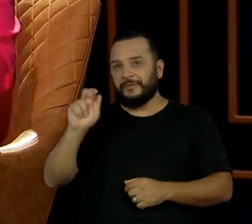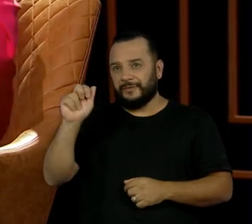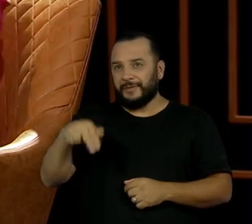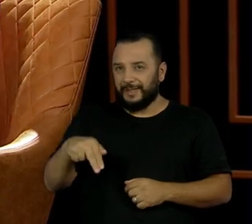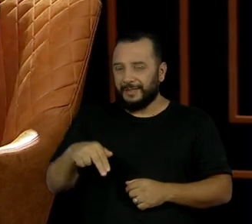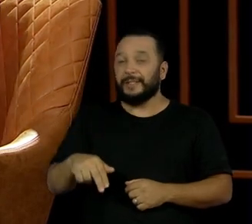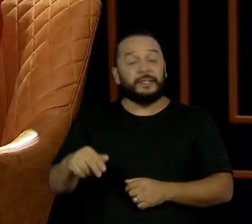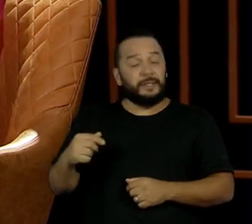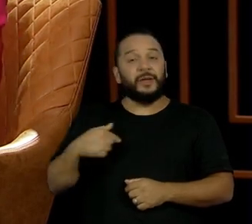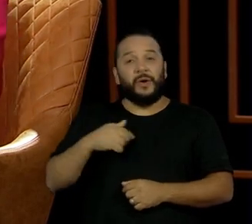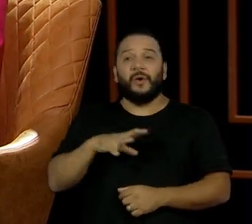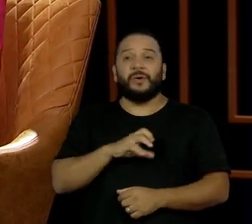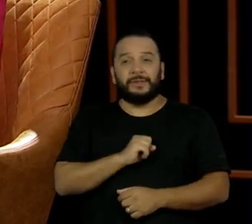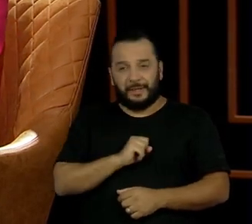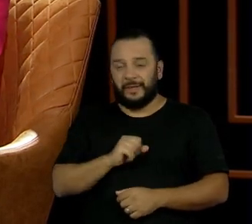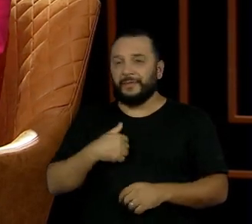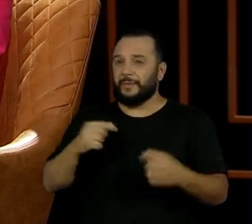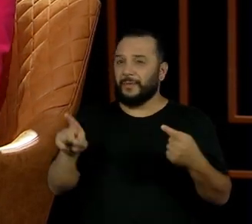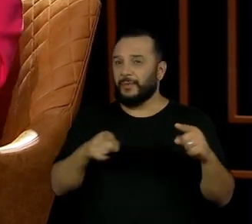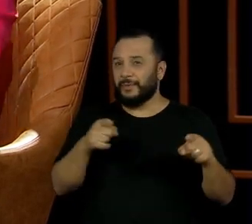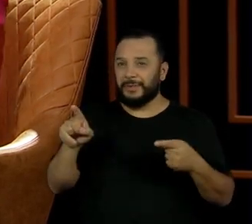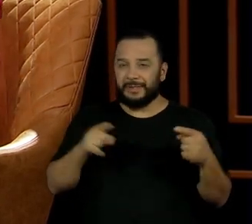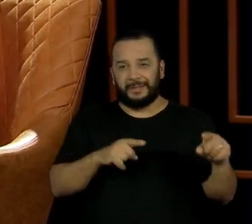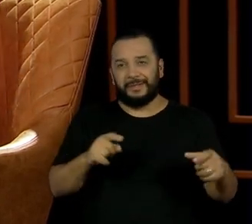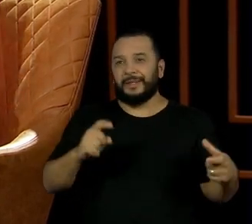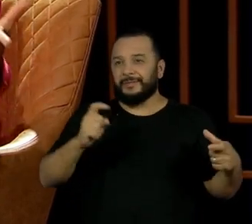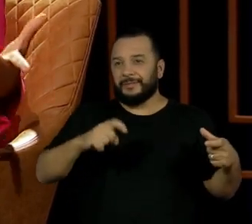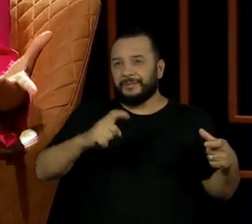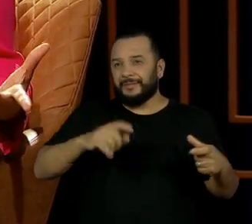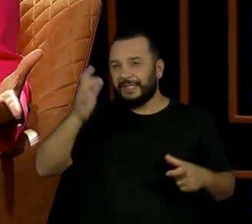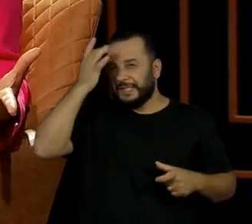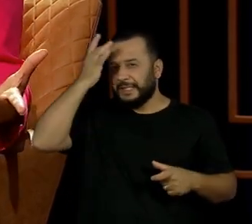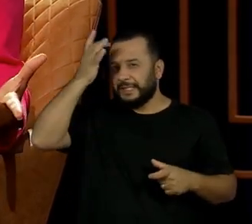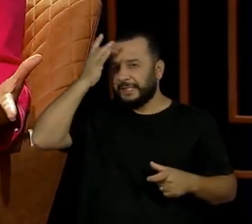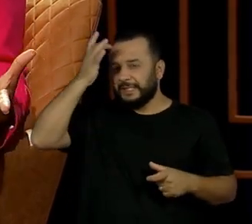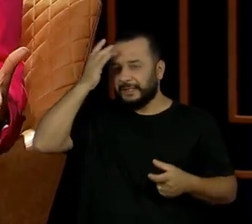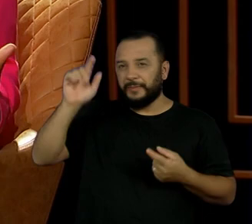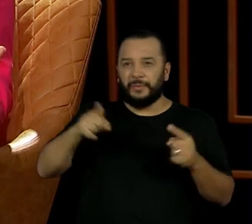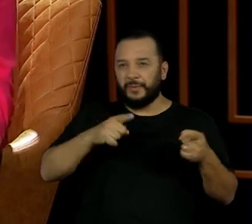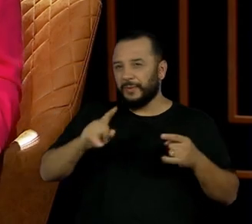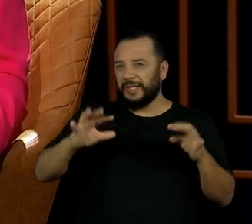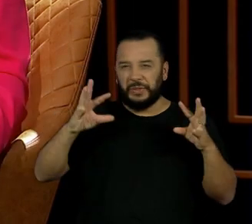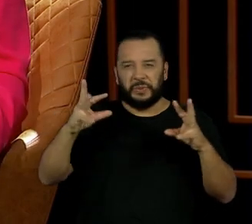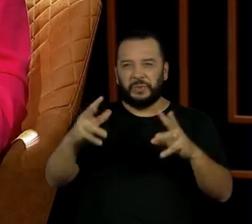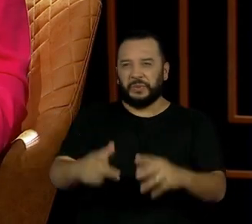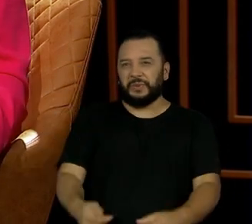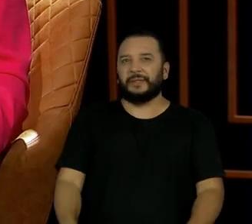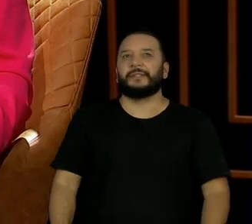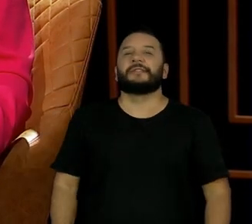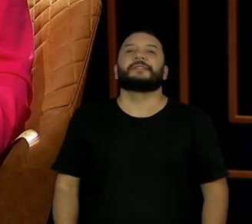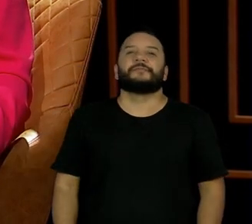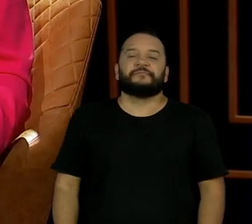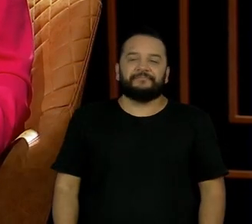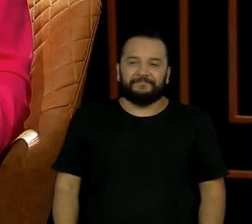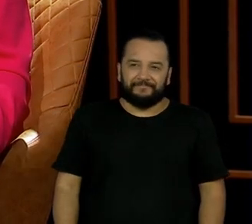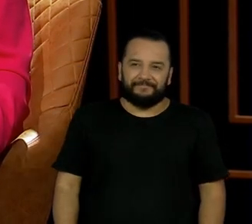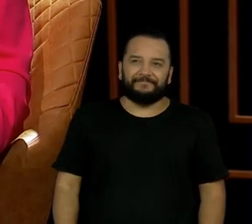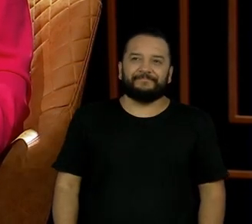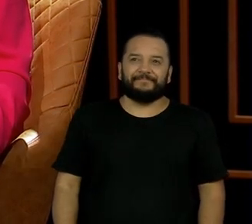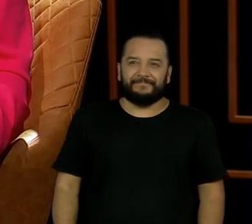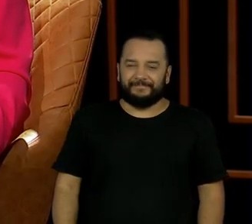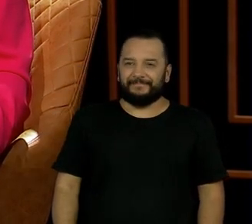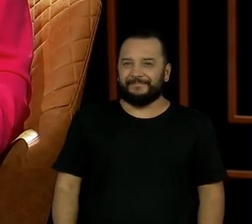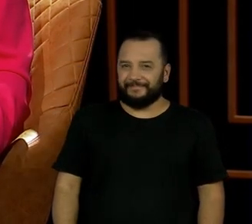e a gente decorava Tipo quem decorou primeiro quem vai cantar primeiro a música inteira e tal então foi uma